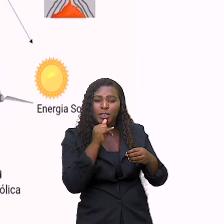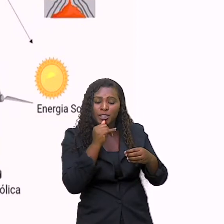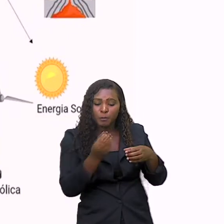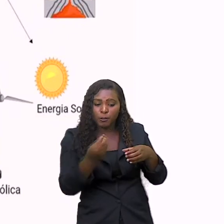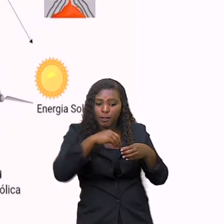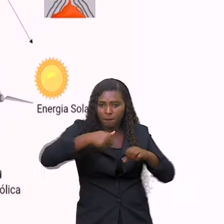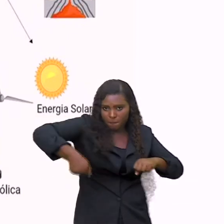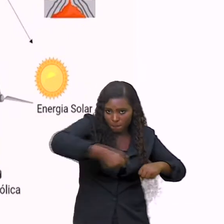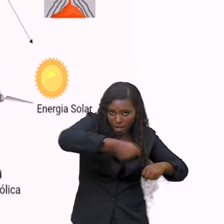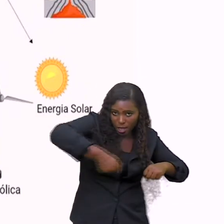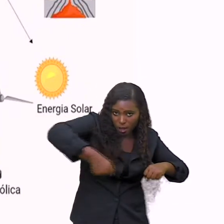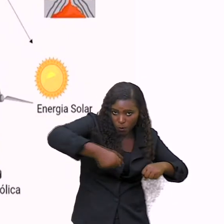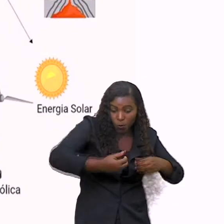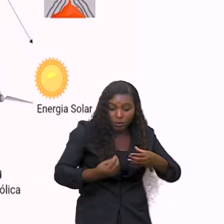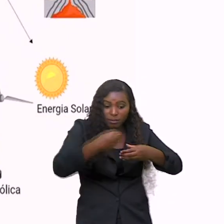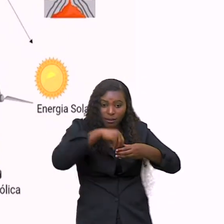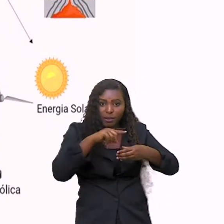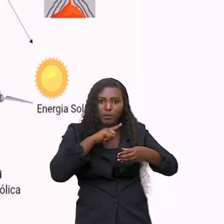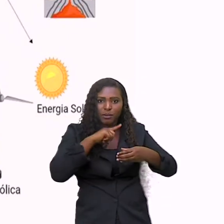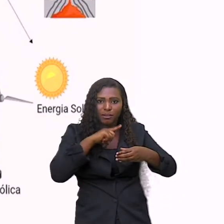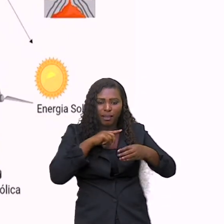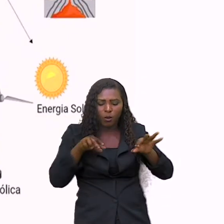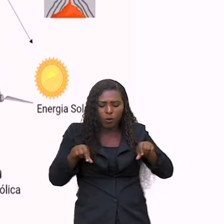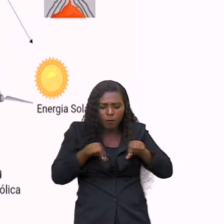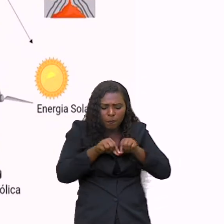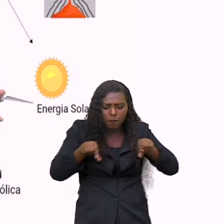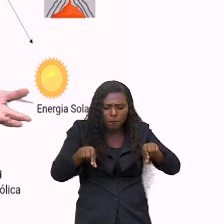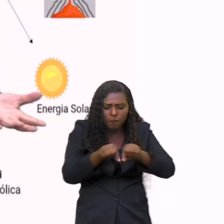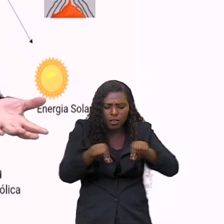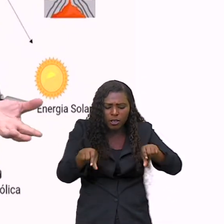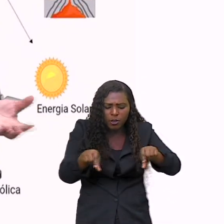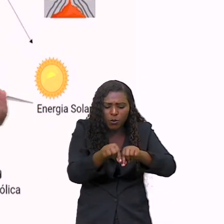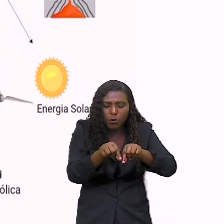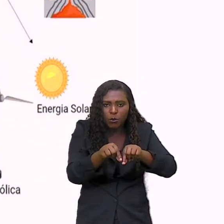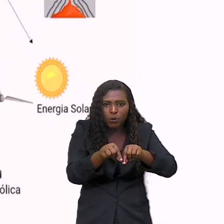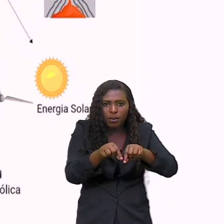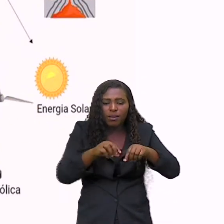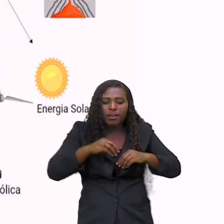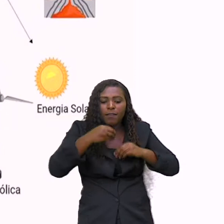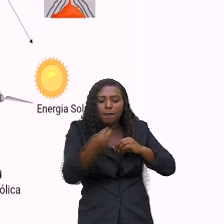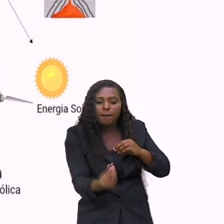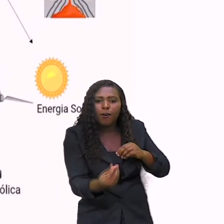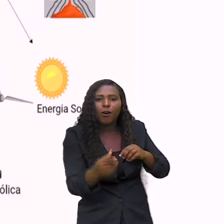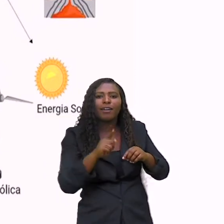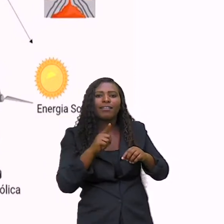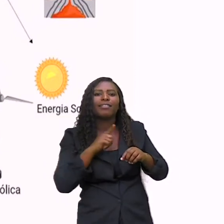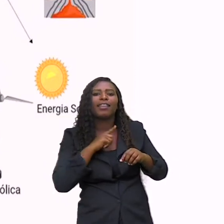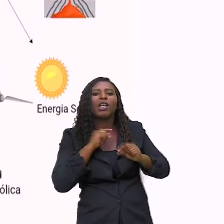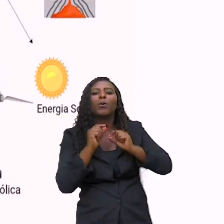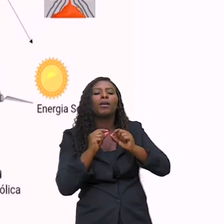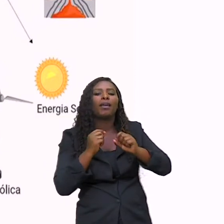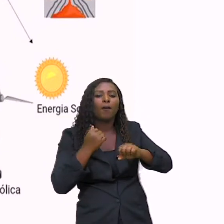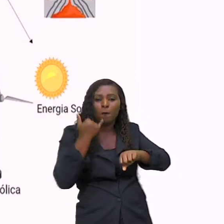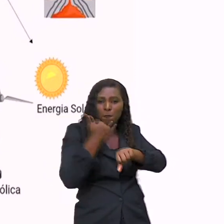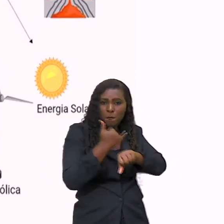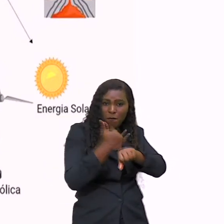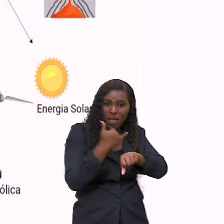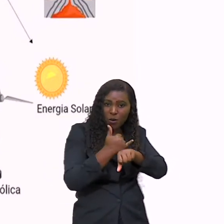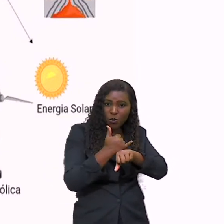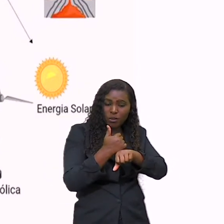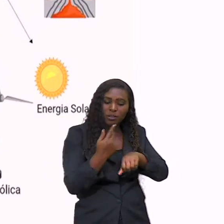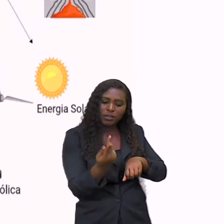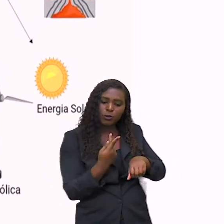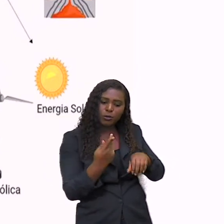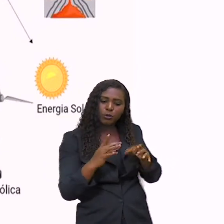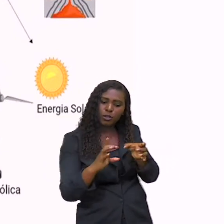temperaturas. Nós vamos entender um pouco mais disso. Como um sinônimo de energia interna, então,